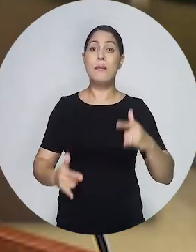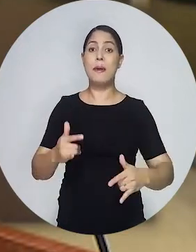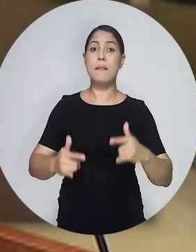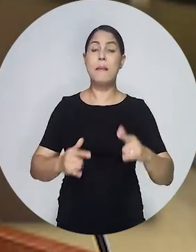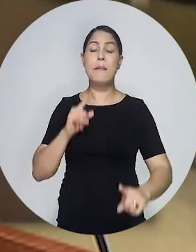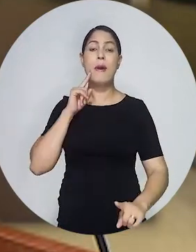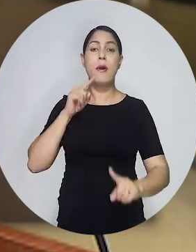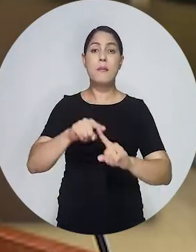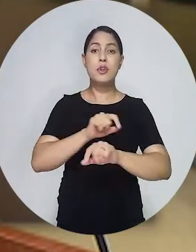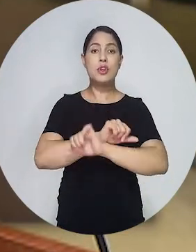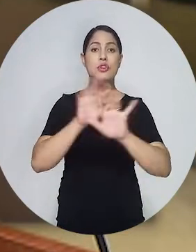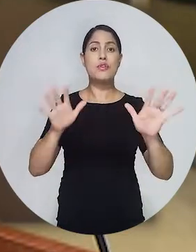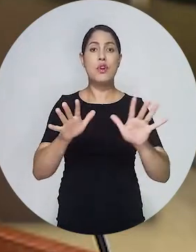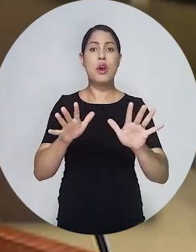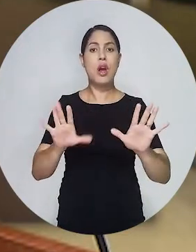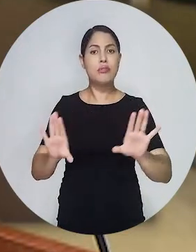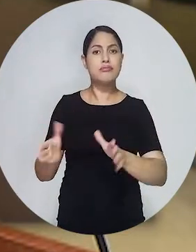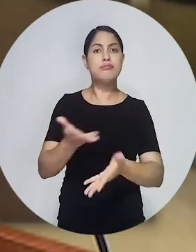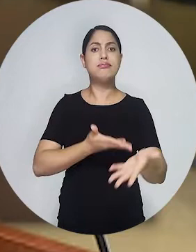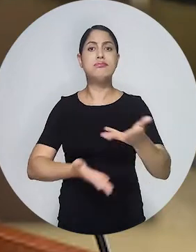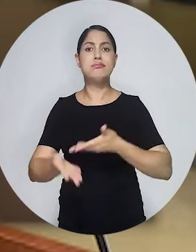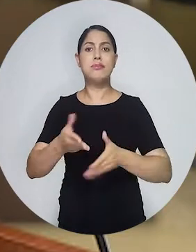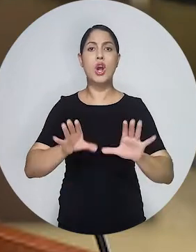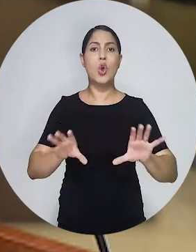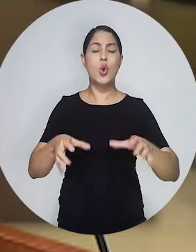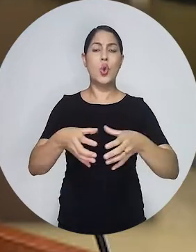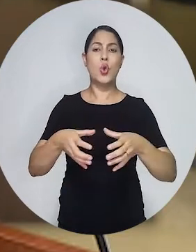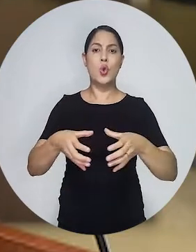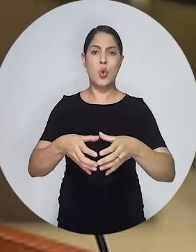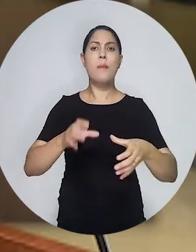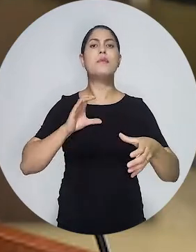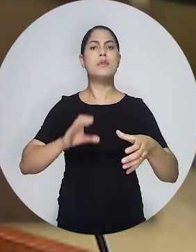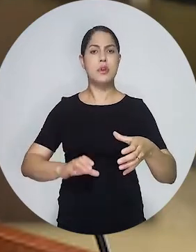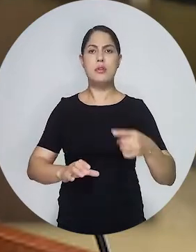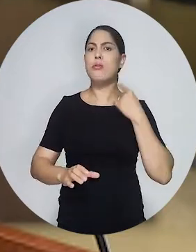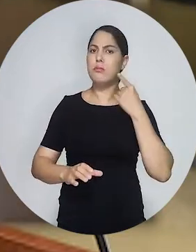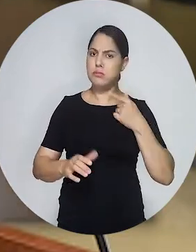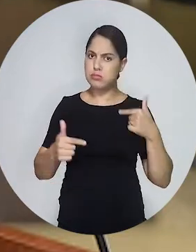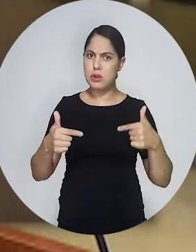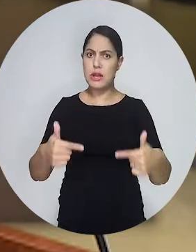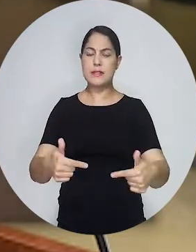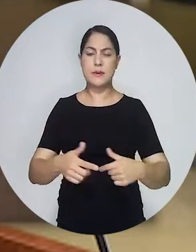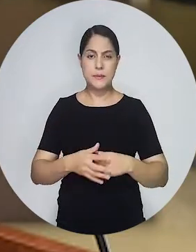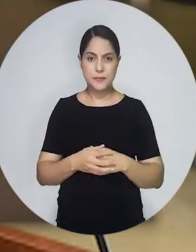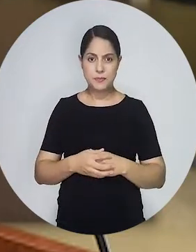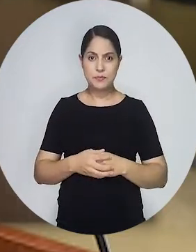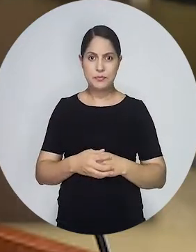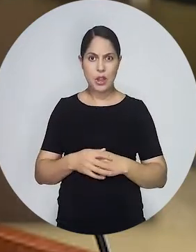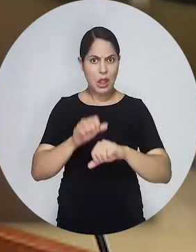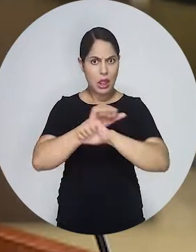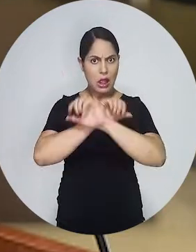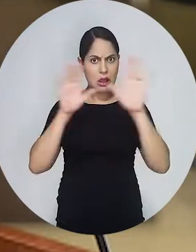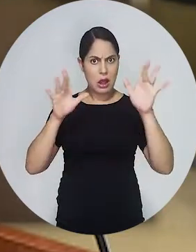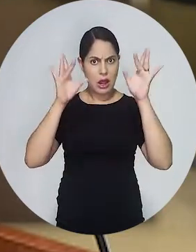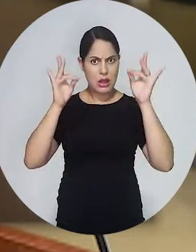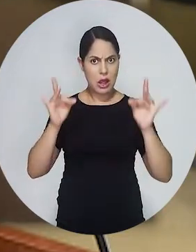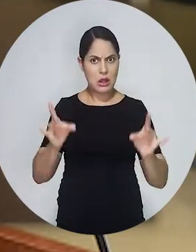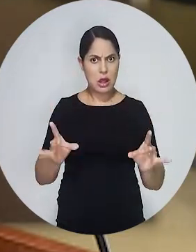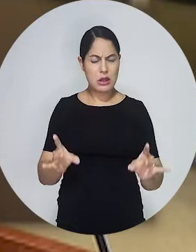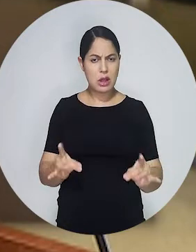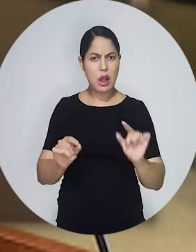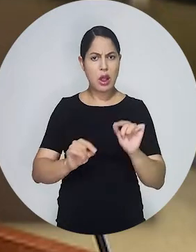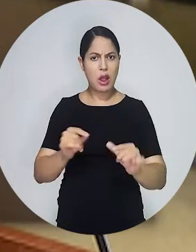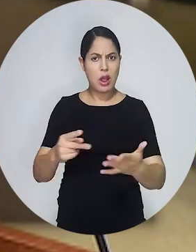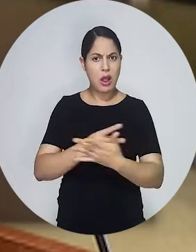da inteligência artificial em favor da coletividade, inclusive do cidadão e da advocacia. O debate sobre a